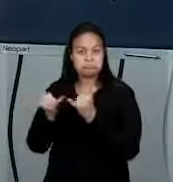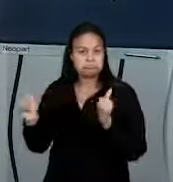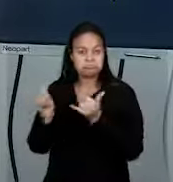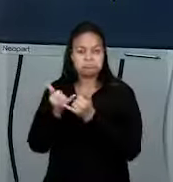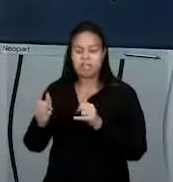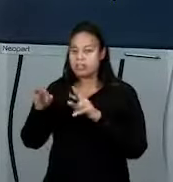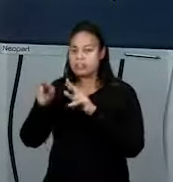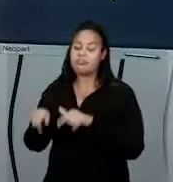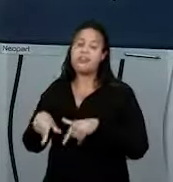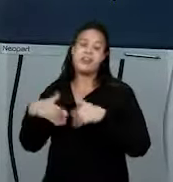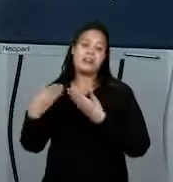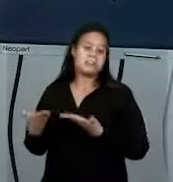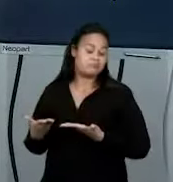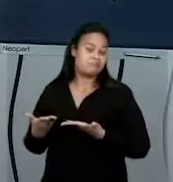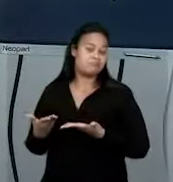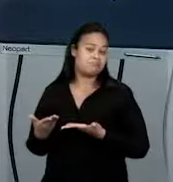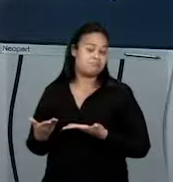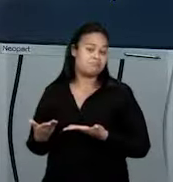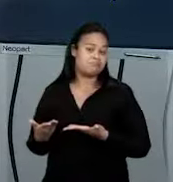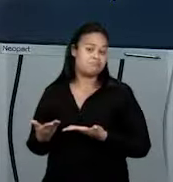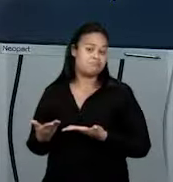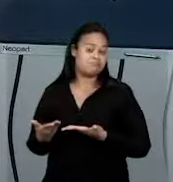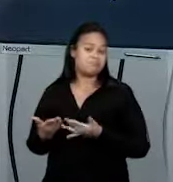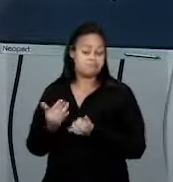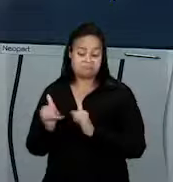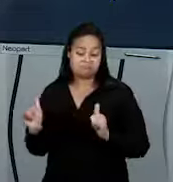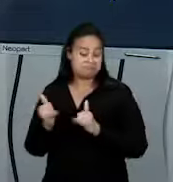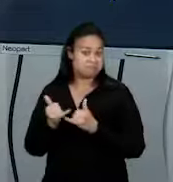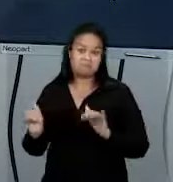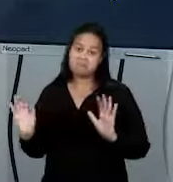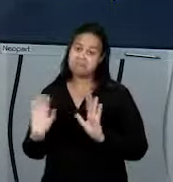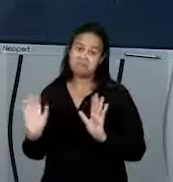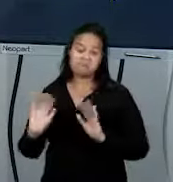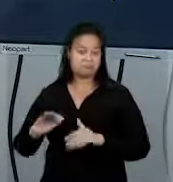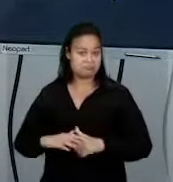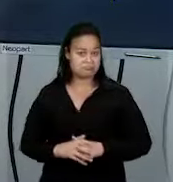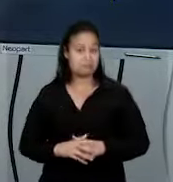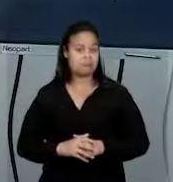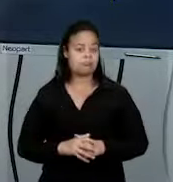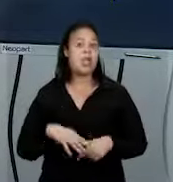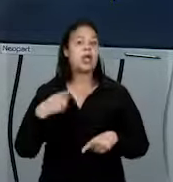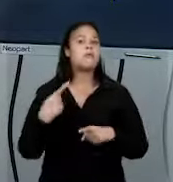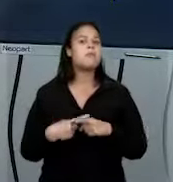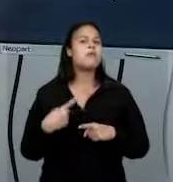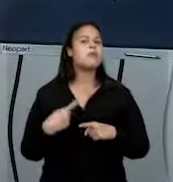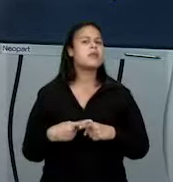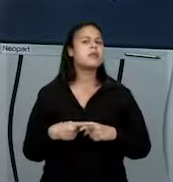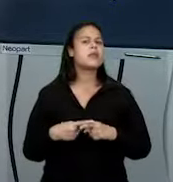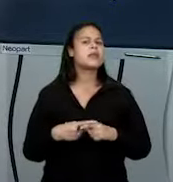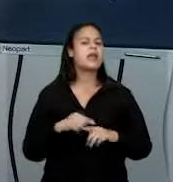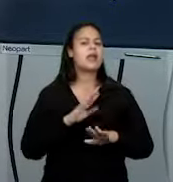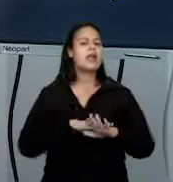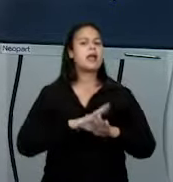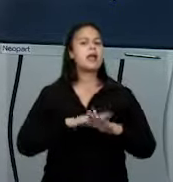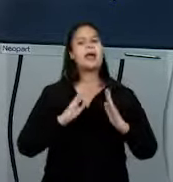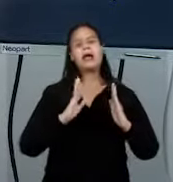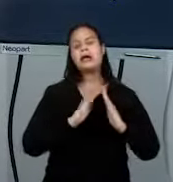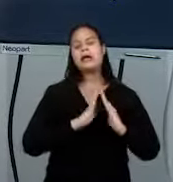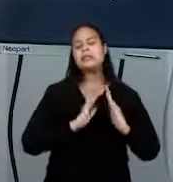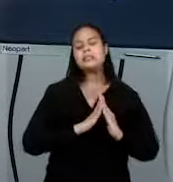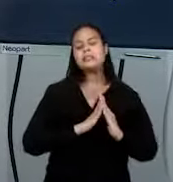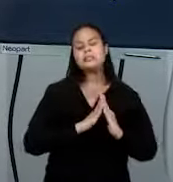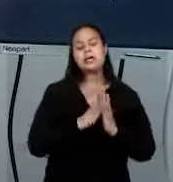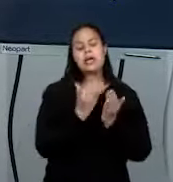ser diferente com a energia elétrica. E por que para as nossas casas a conta